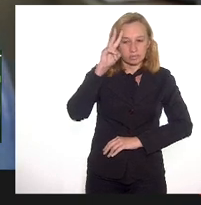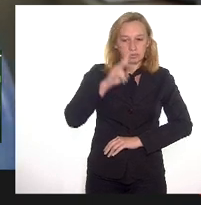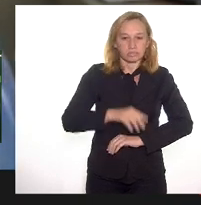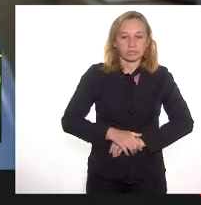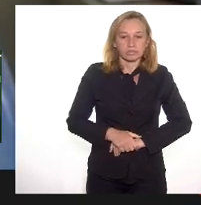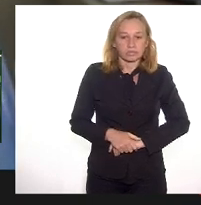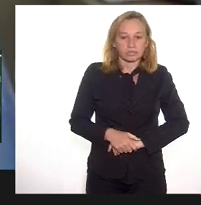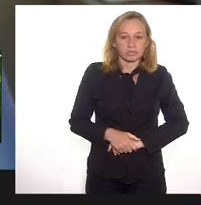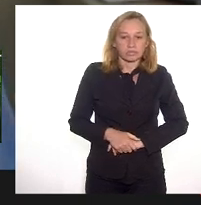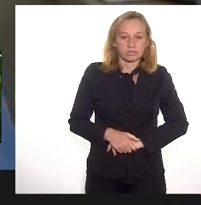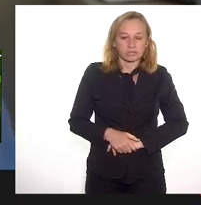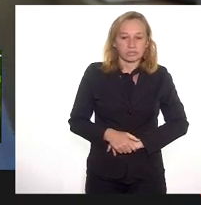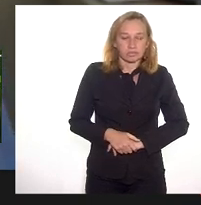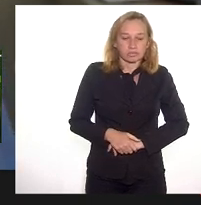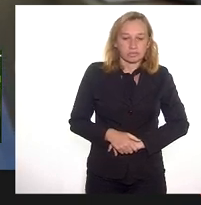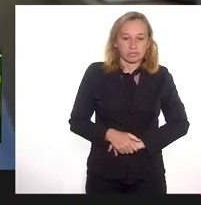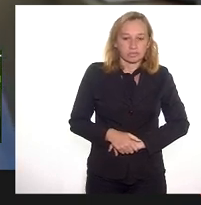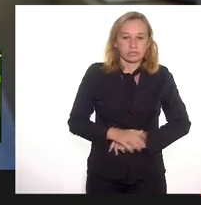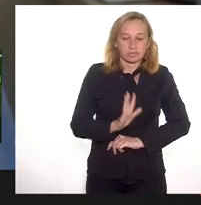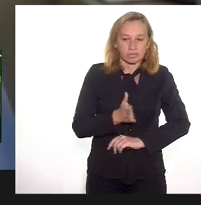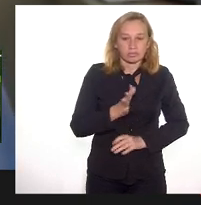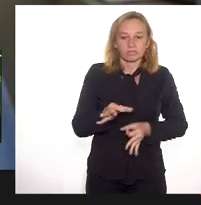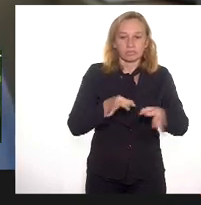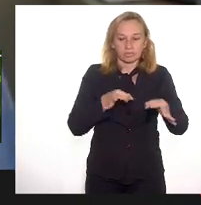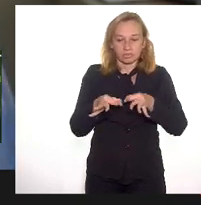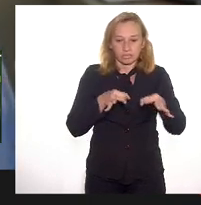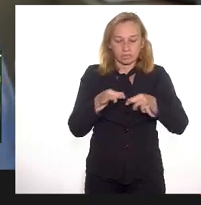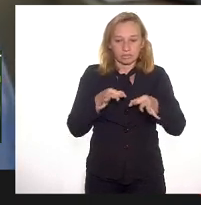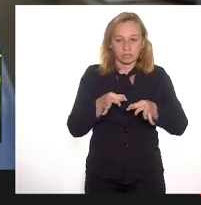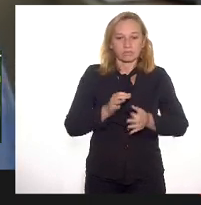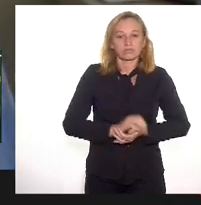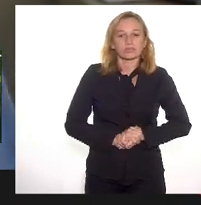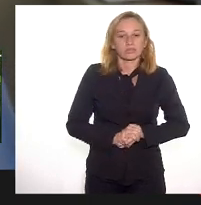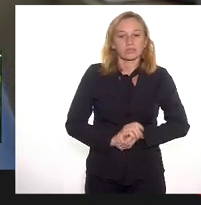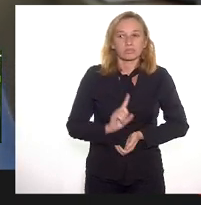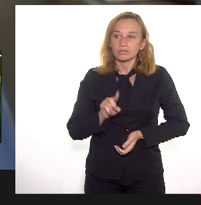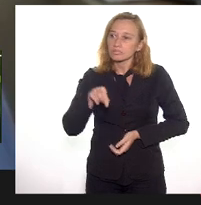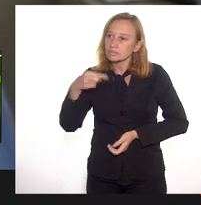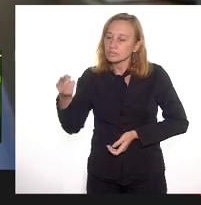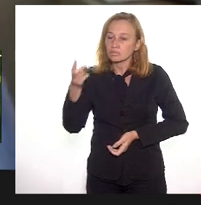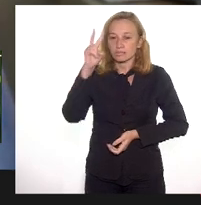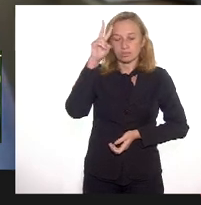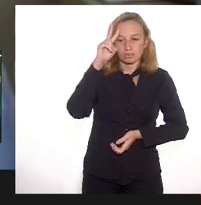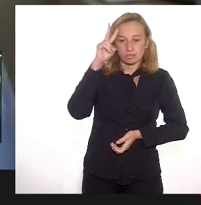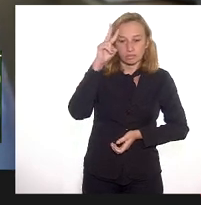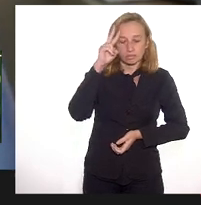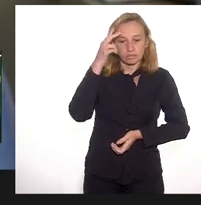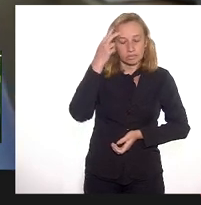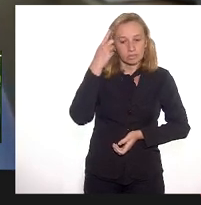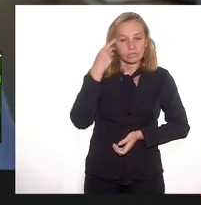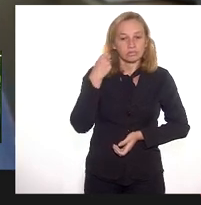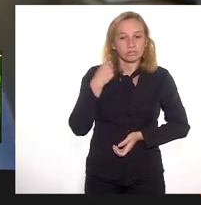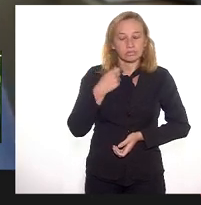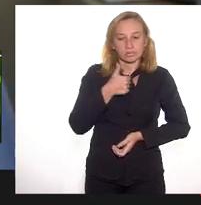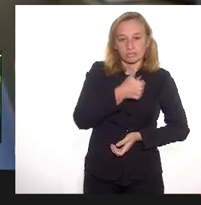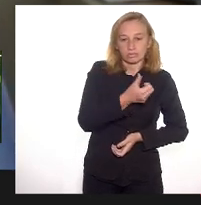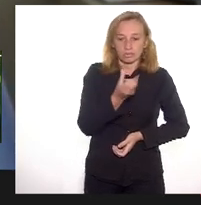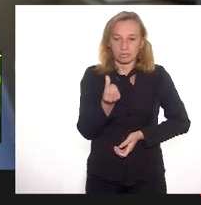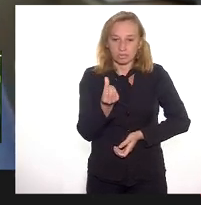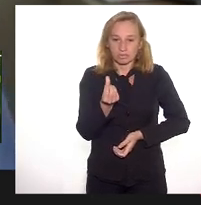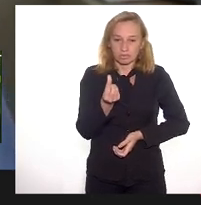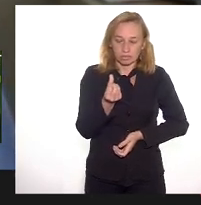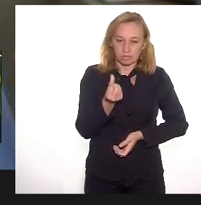segunda-feira, que já venho preparado para tal. E na próxima segunda-feira, essa exposição de 16